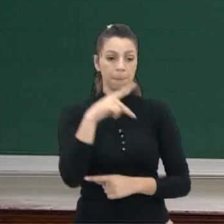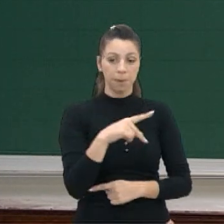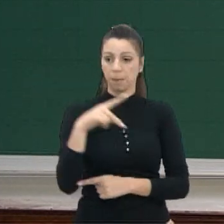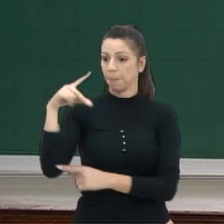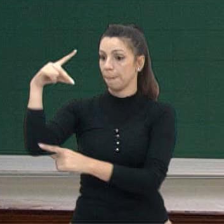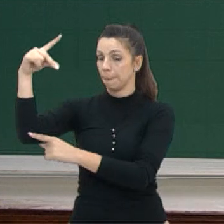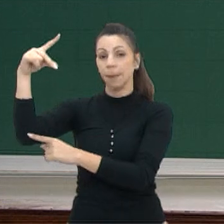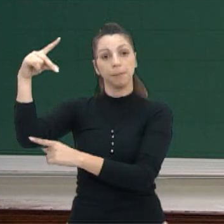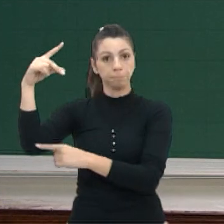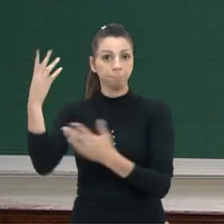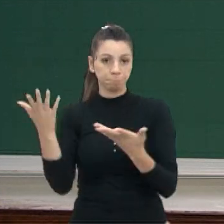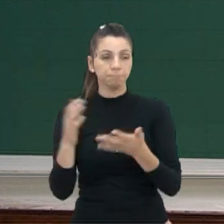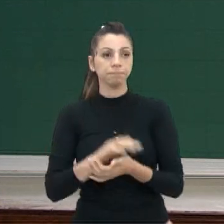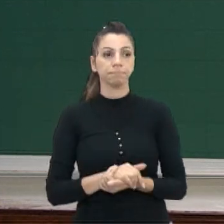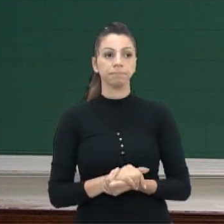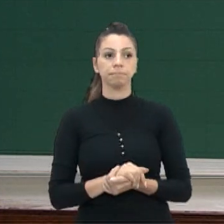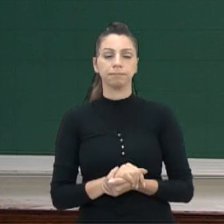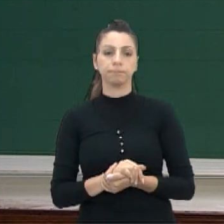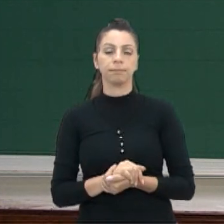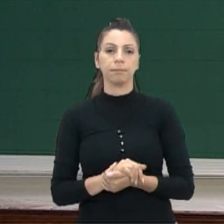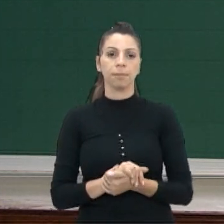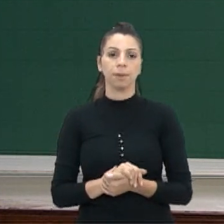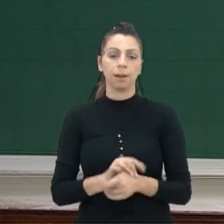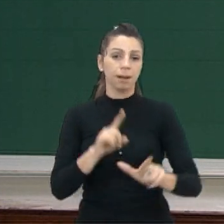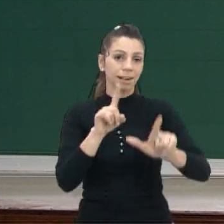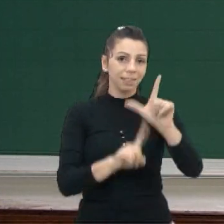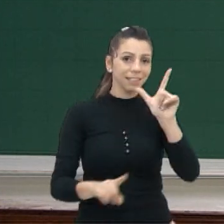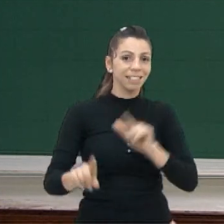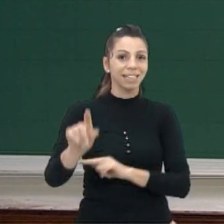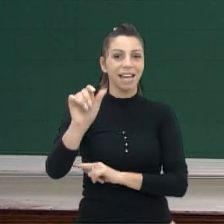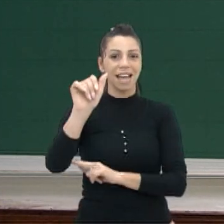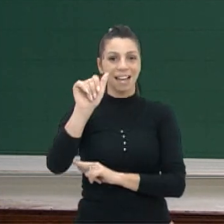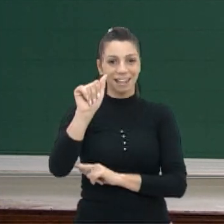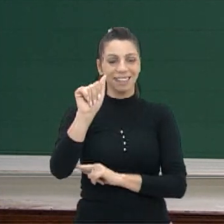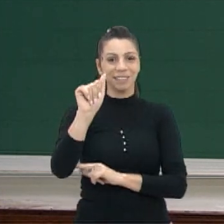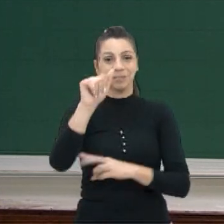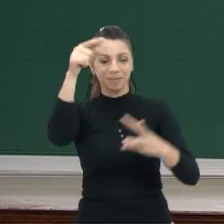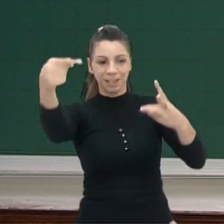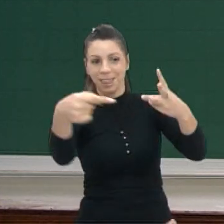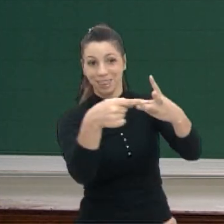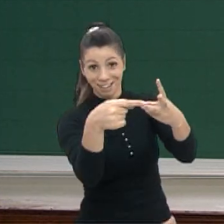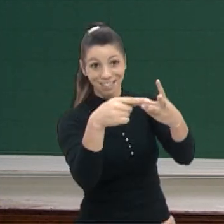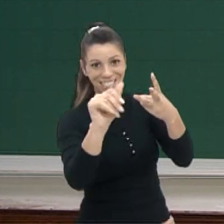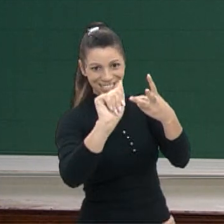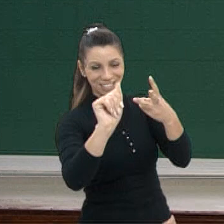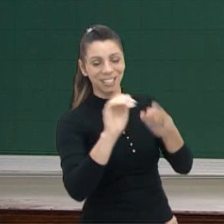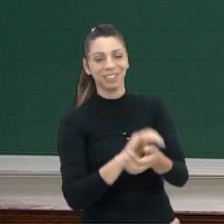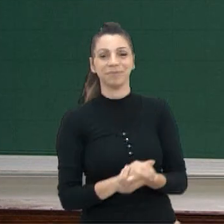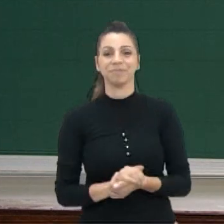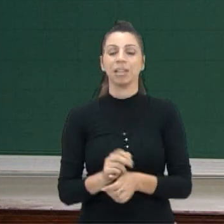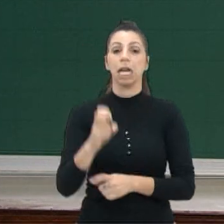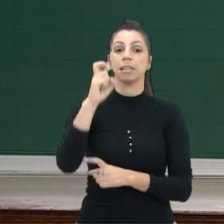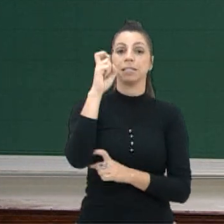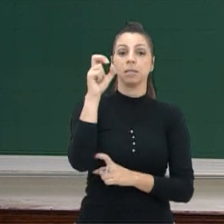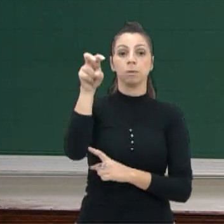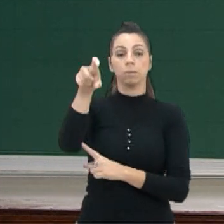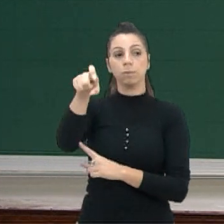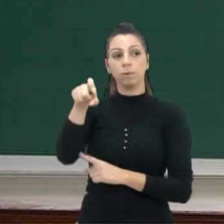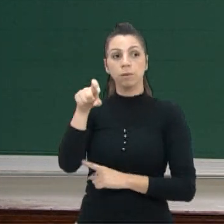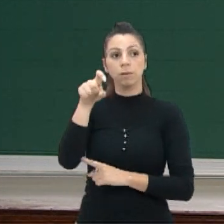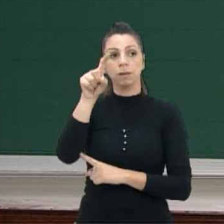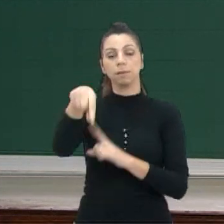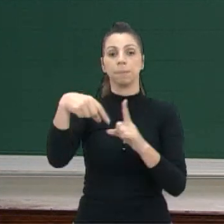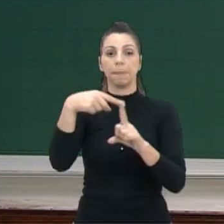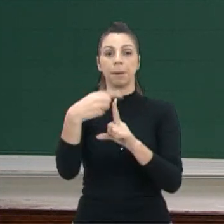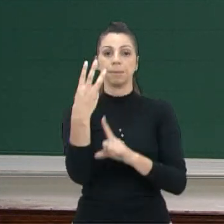6p ao quadrado. E aqui, a letra A, a terceira letra A. 5x mais 3x ao quadrado vai dar o